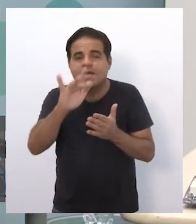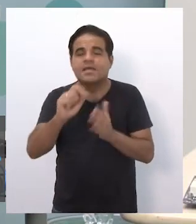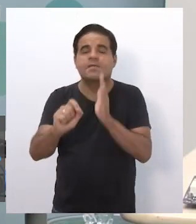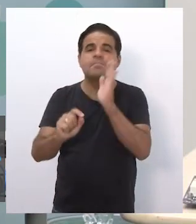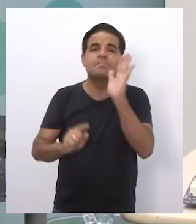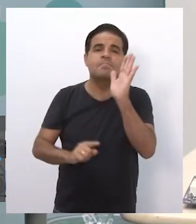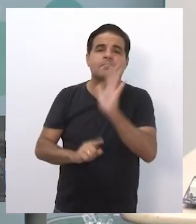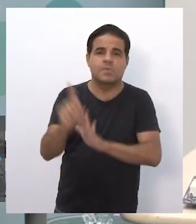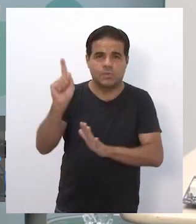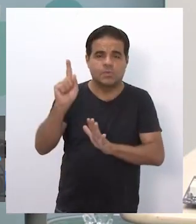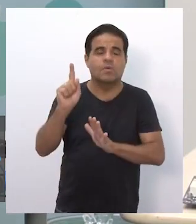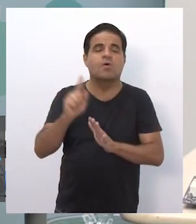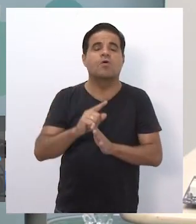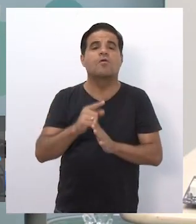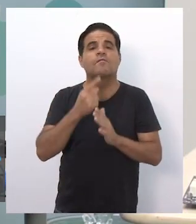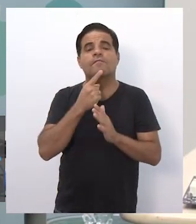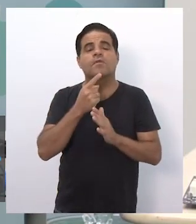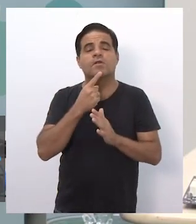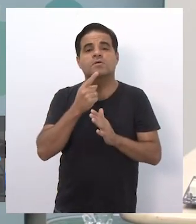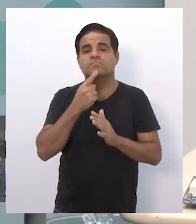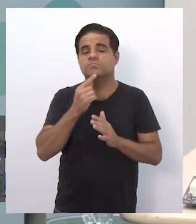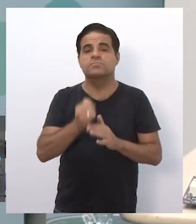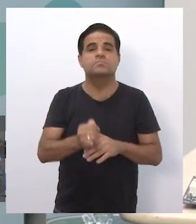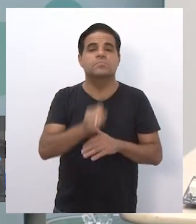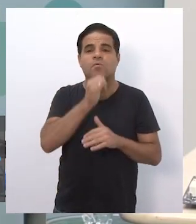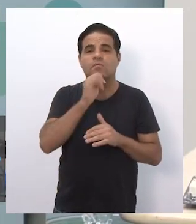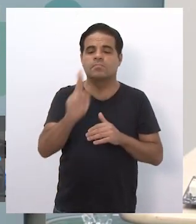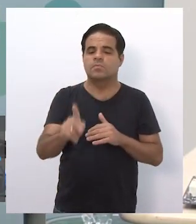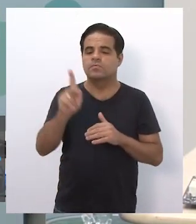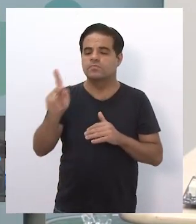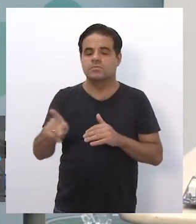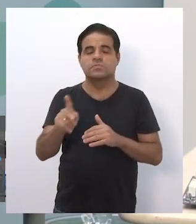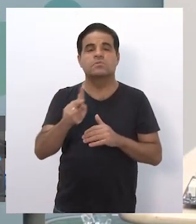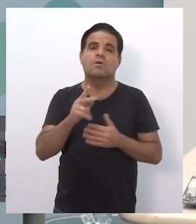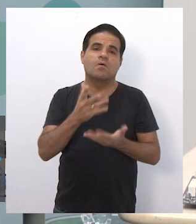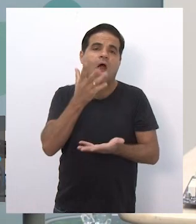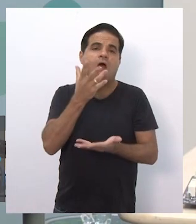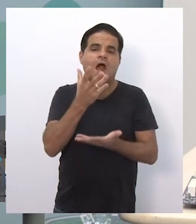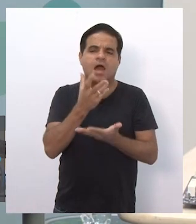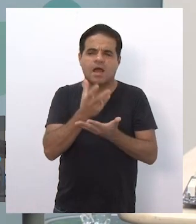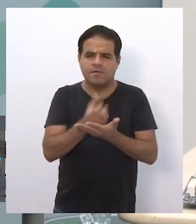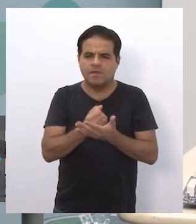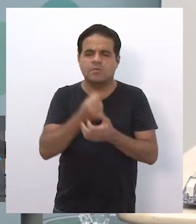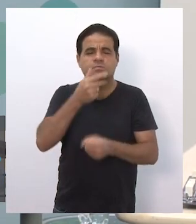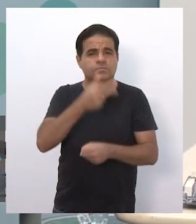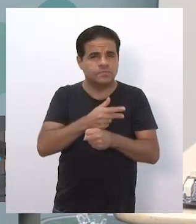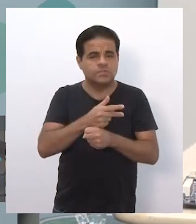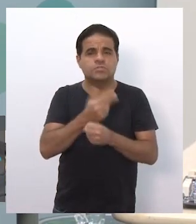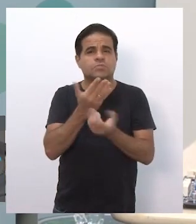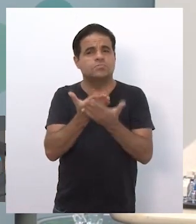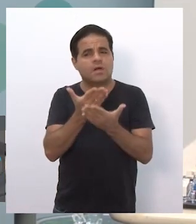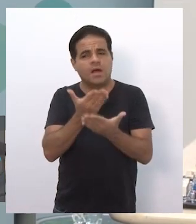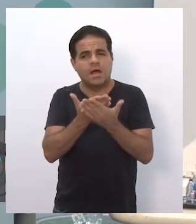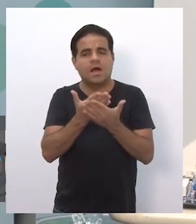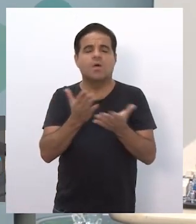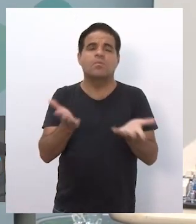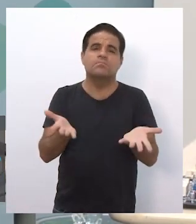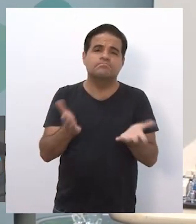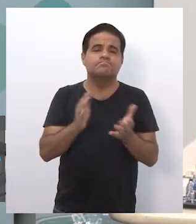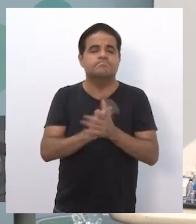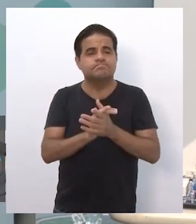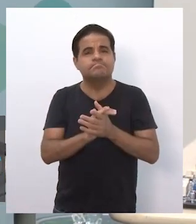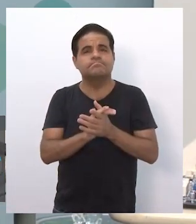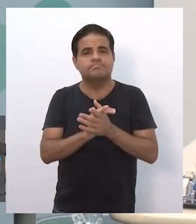mas enfim, é sobre a questão, por exemplo, o professor vai gravar um vídeo, uma aula e tal.